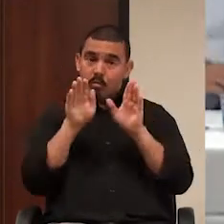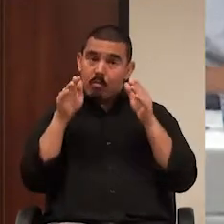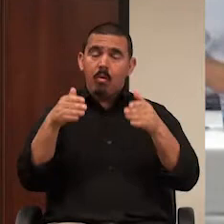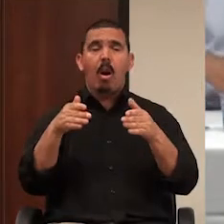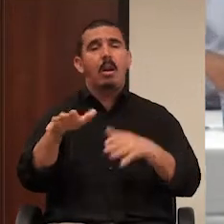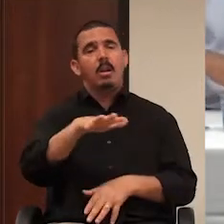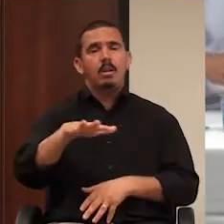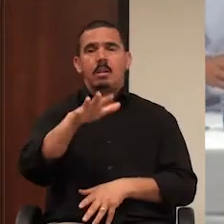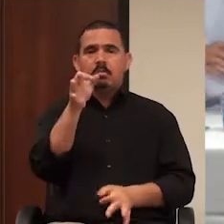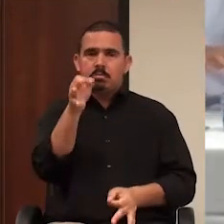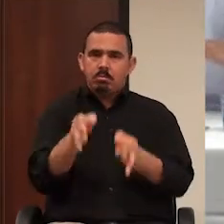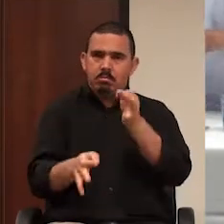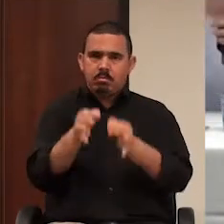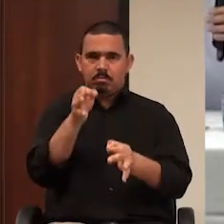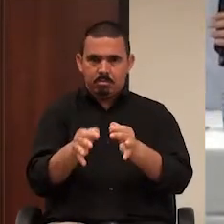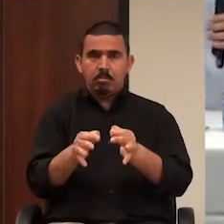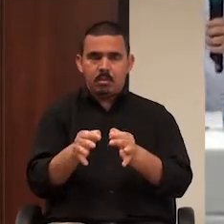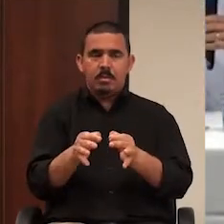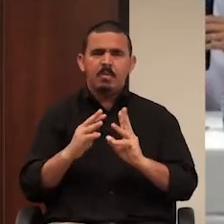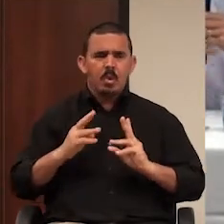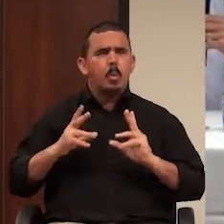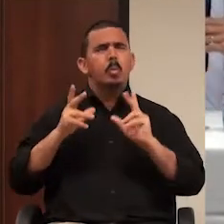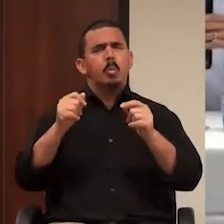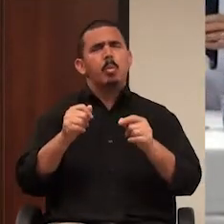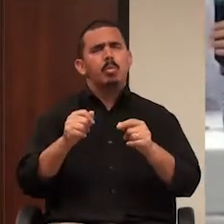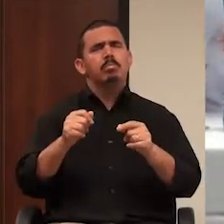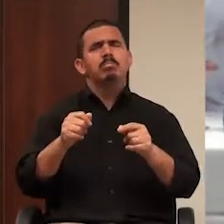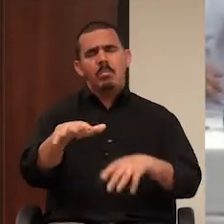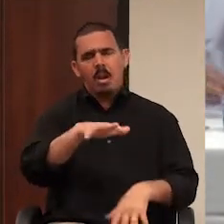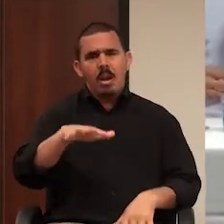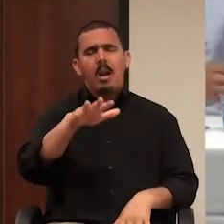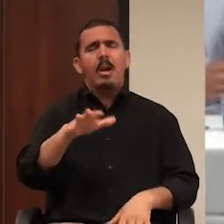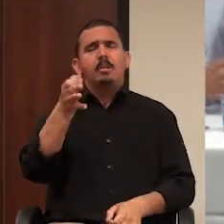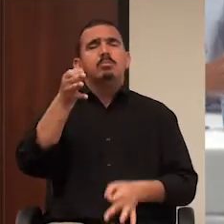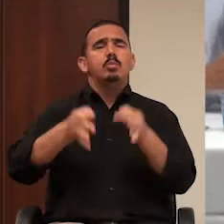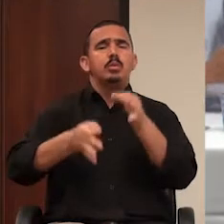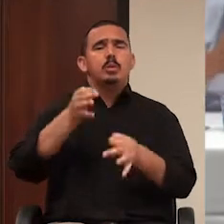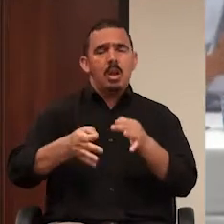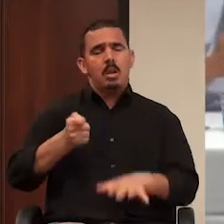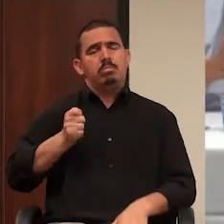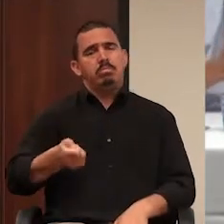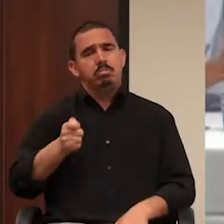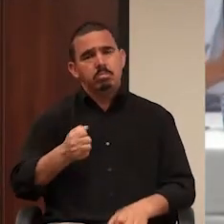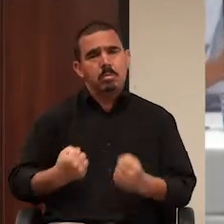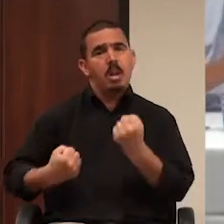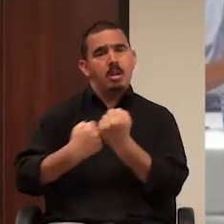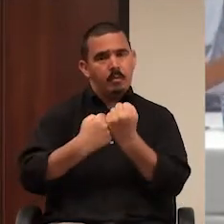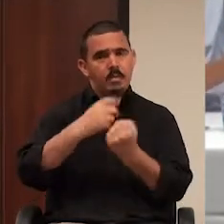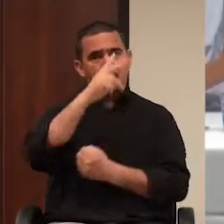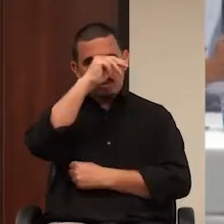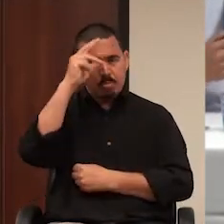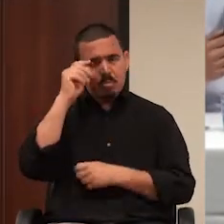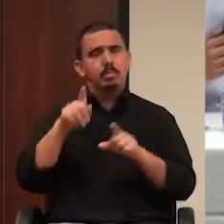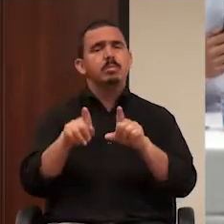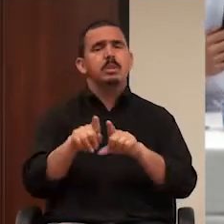especialmente, aliás, de todo o sistema de justiça, né? Judiciário, defensoria, eu não vou tirar a defensoria da